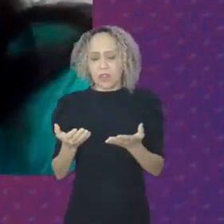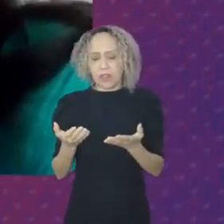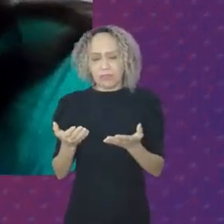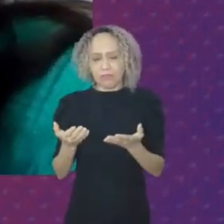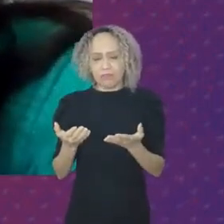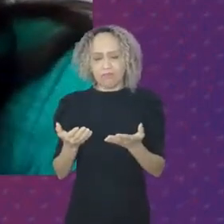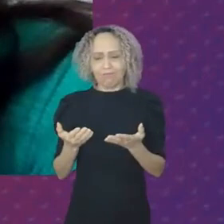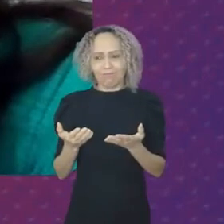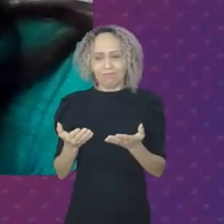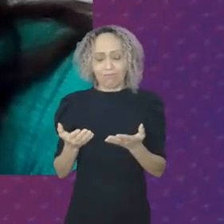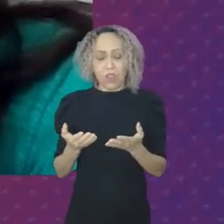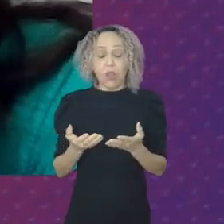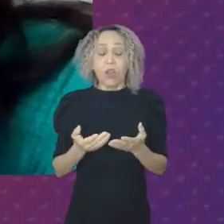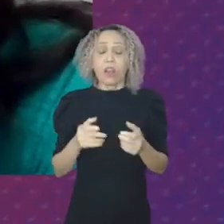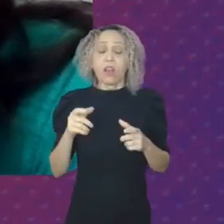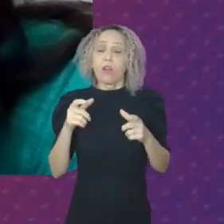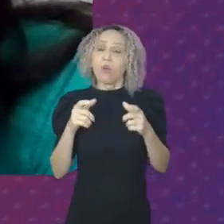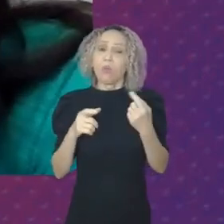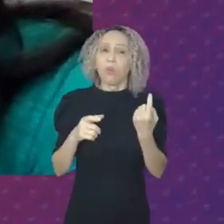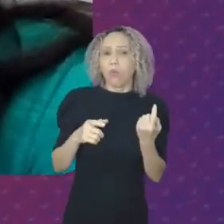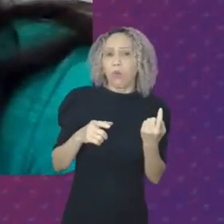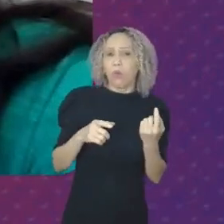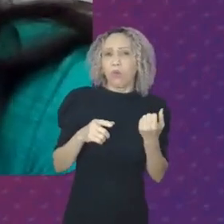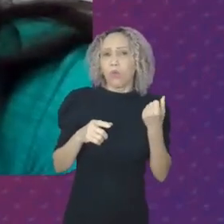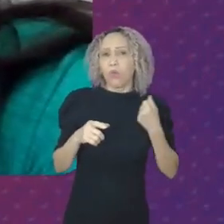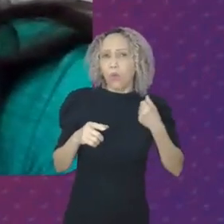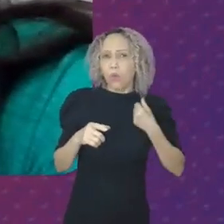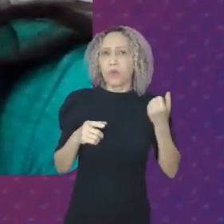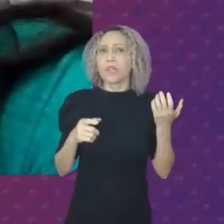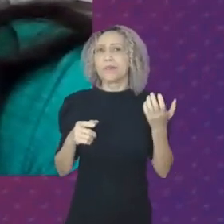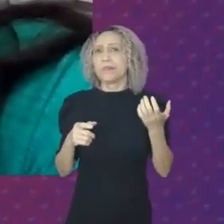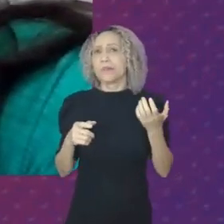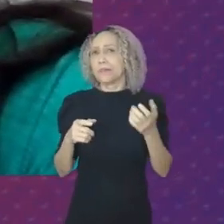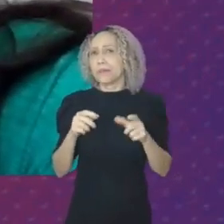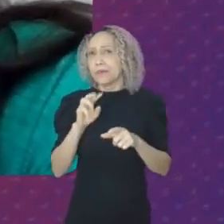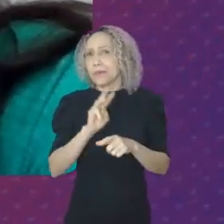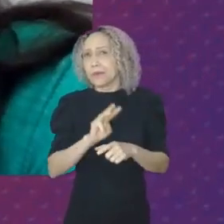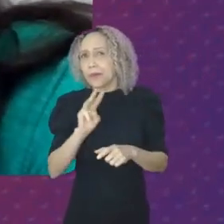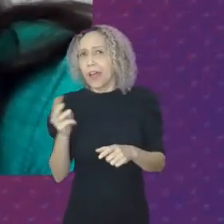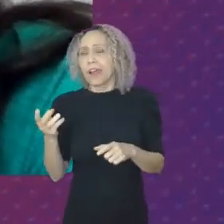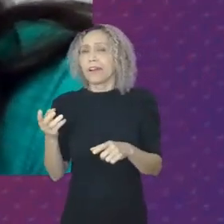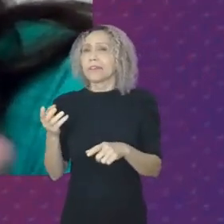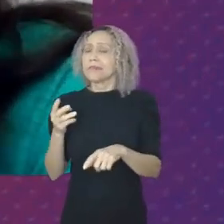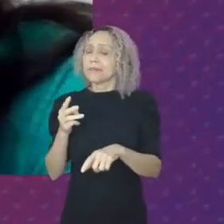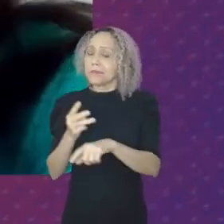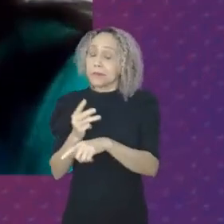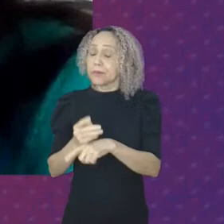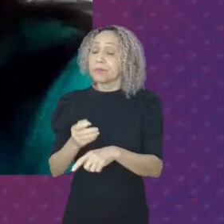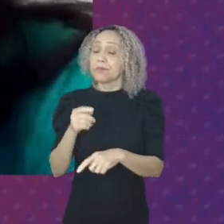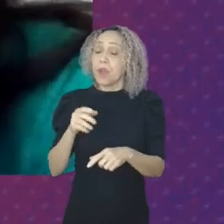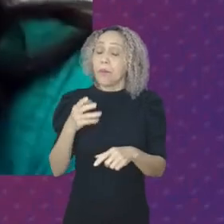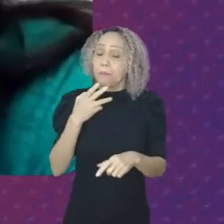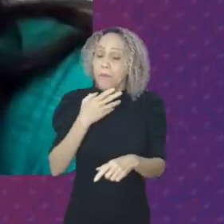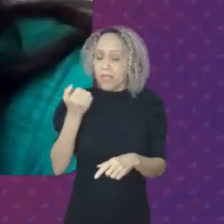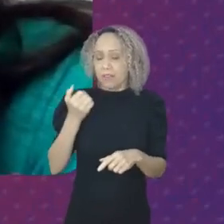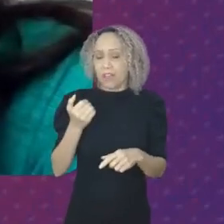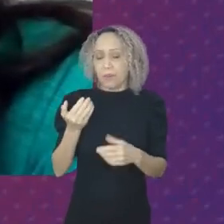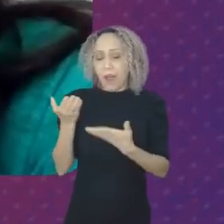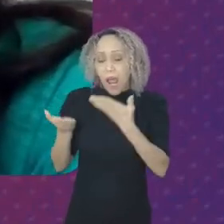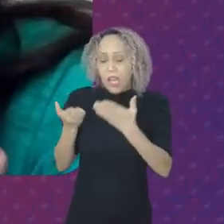Então, hoje, o WhatsApp ele tem um número exclusivo, né, do 180, que é o